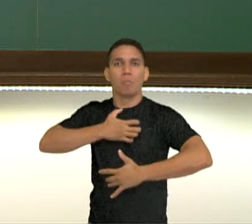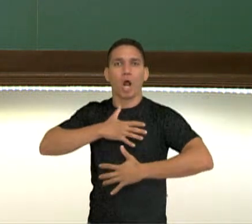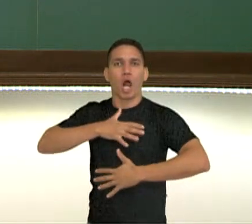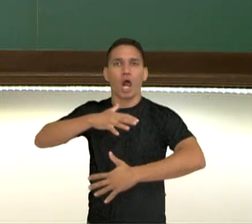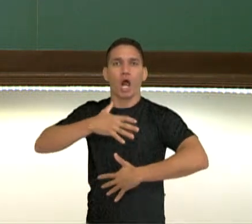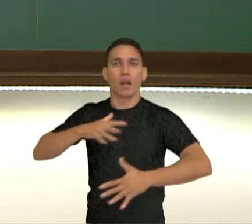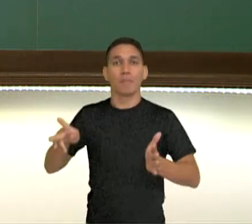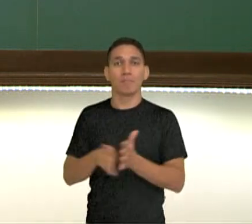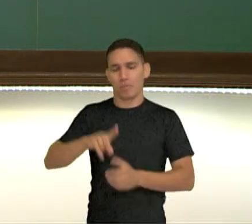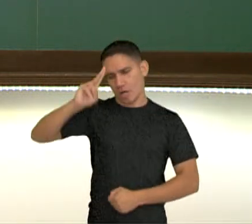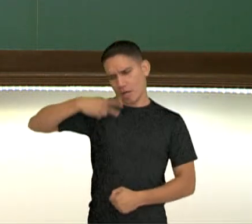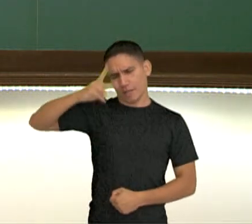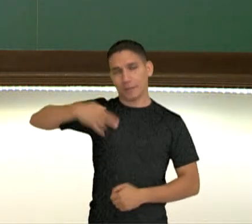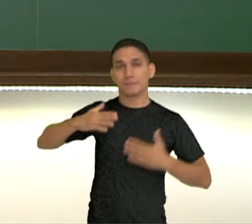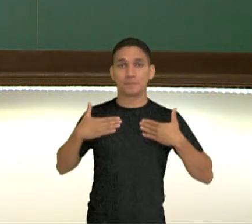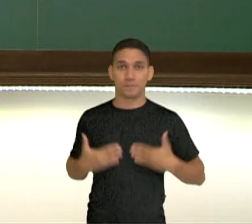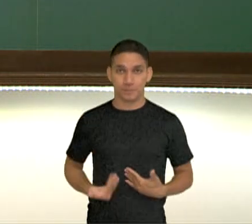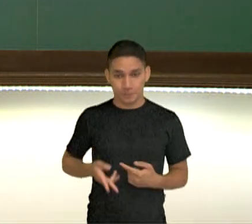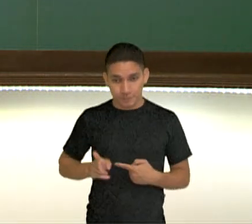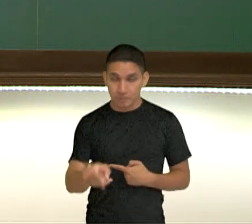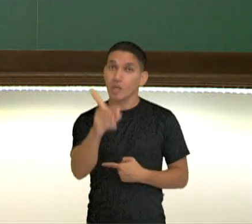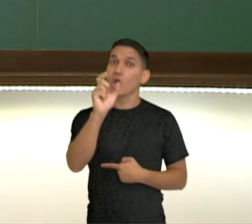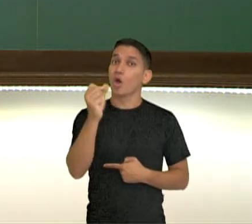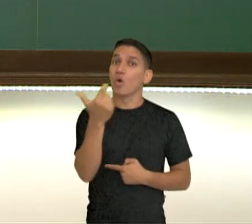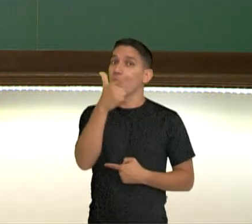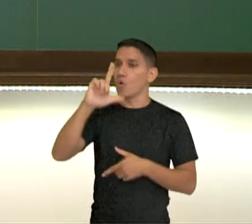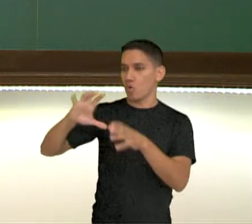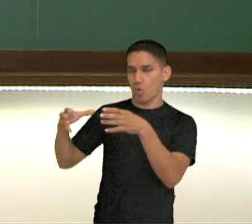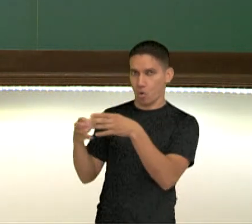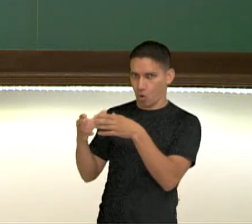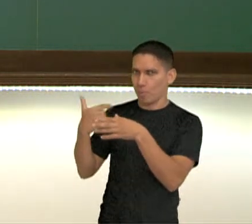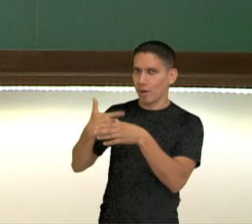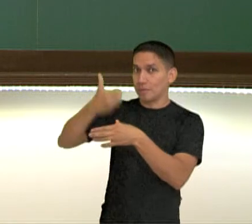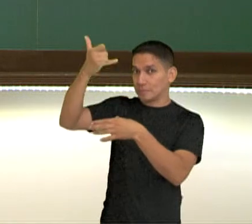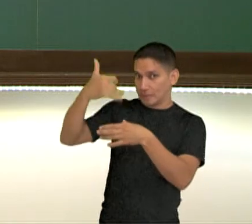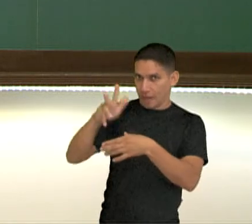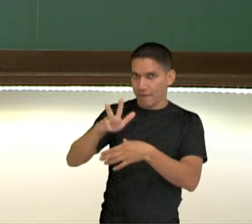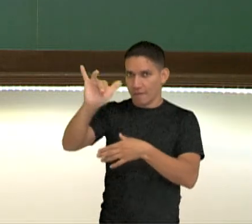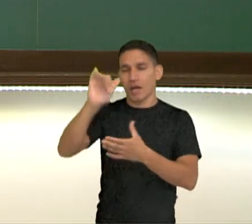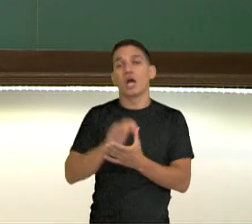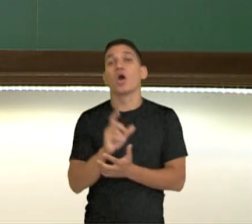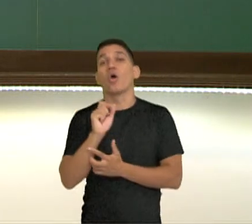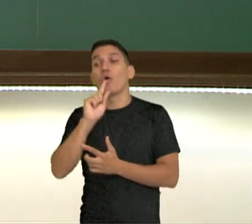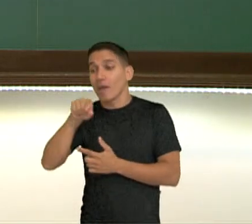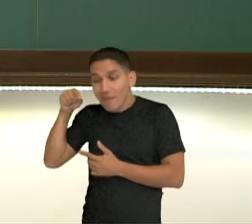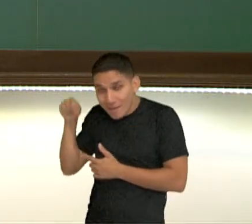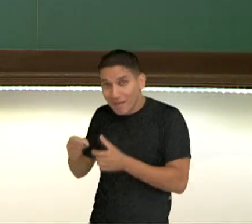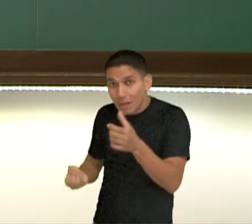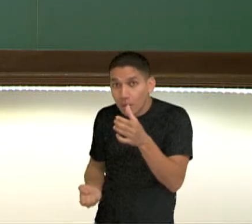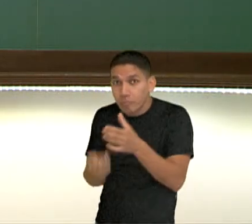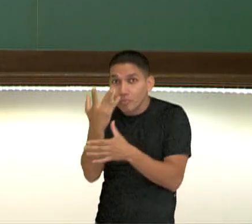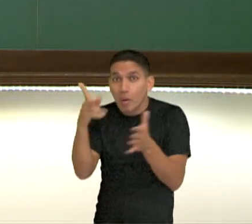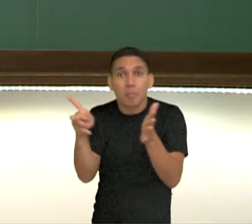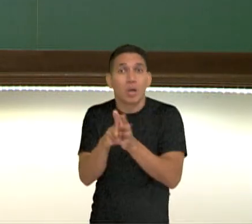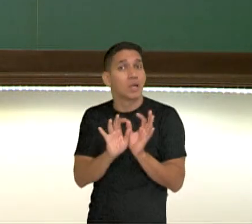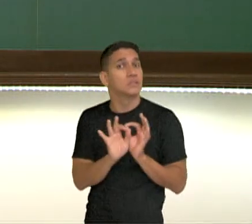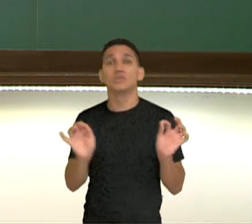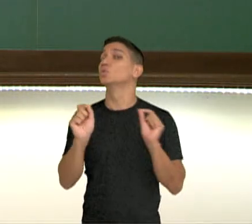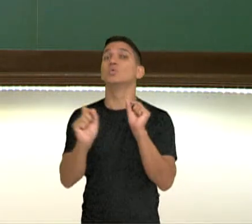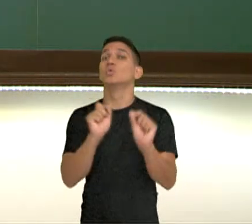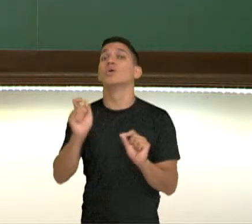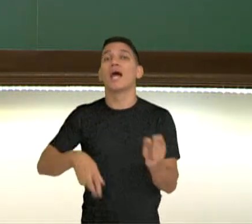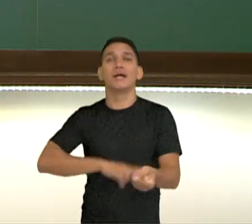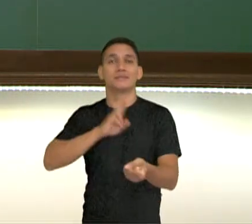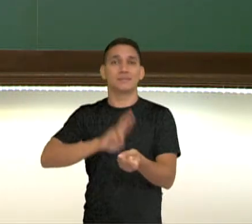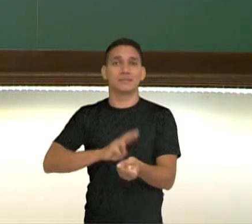seu próprio corpo mais adiante chega uma galerinha um grupo que eu vou falar para vocês que surgiu a partir de simples de